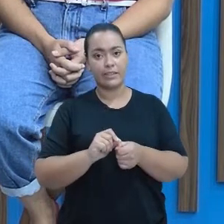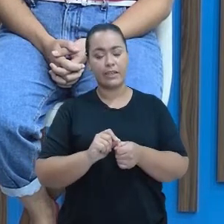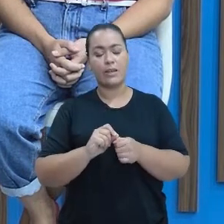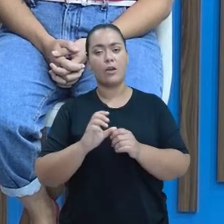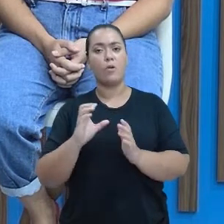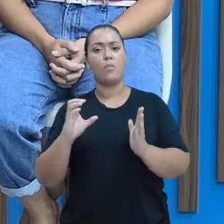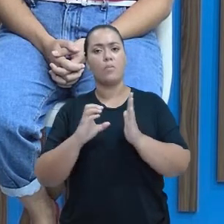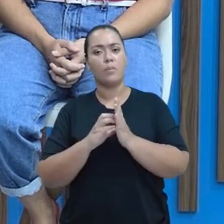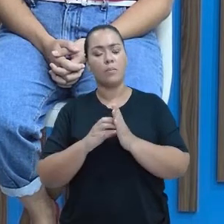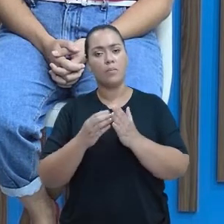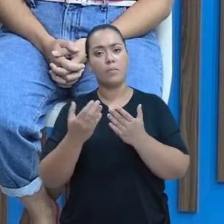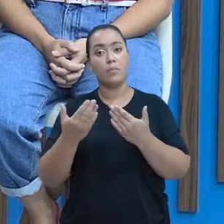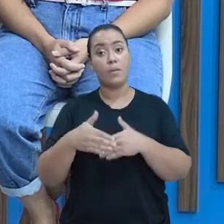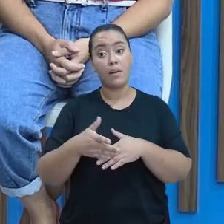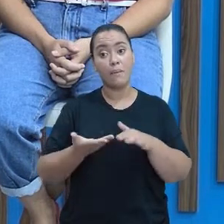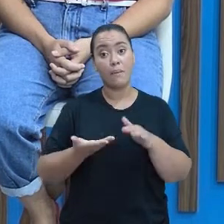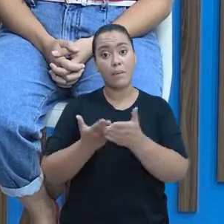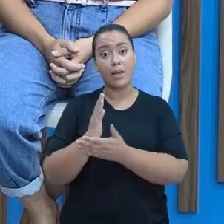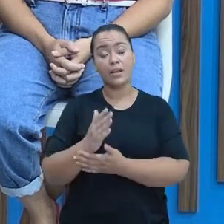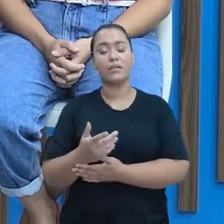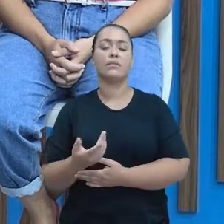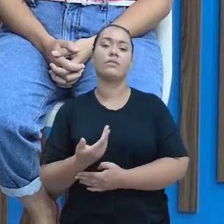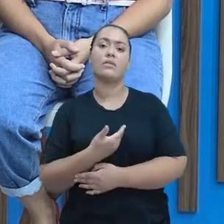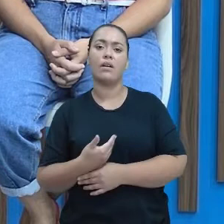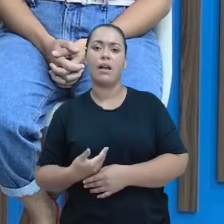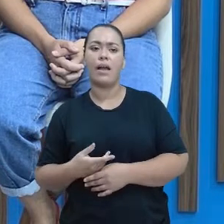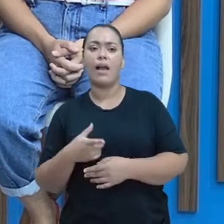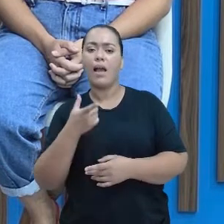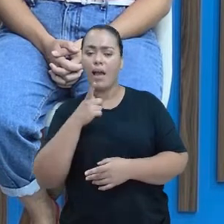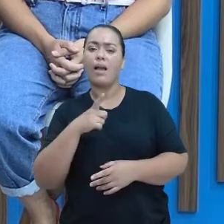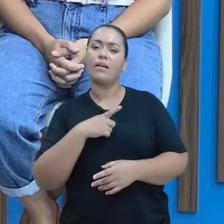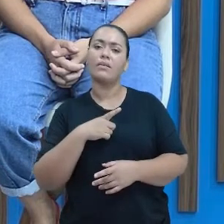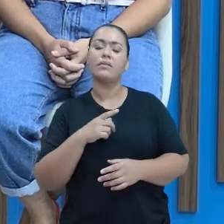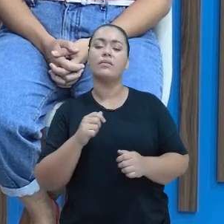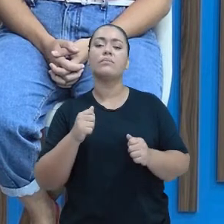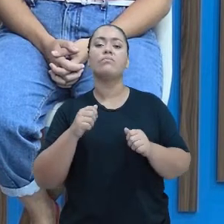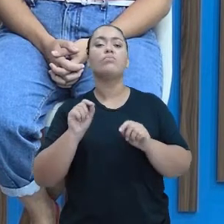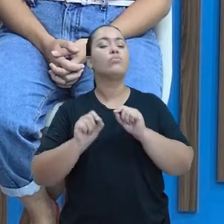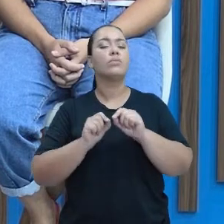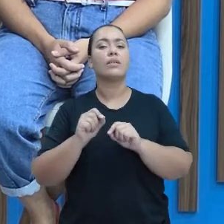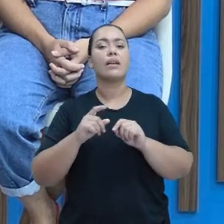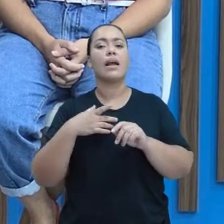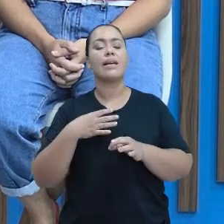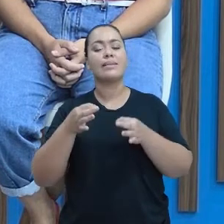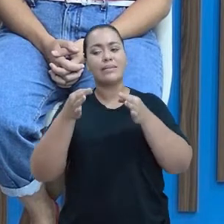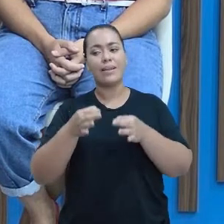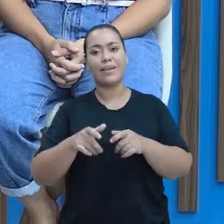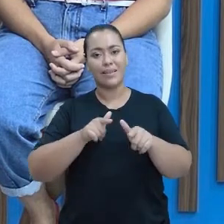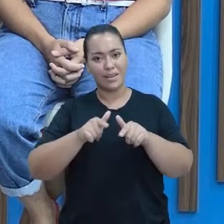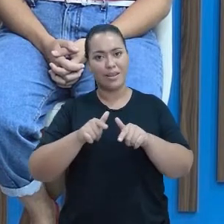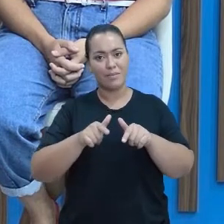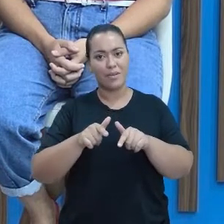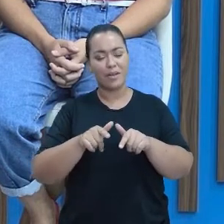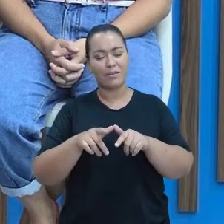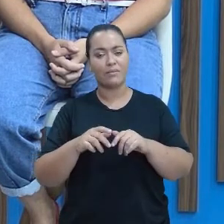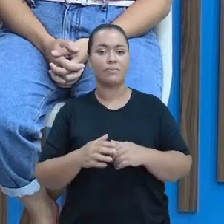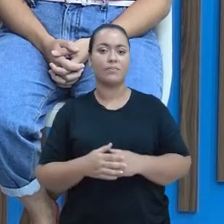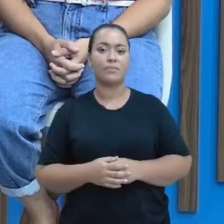concurso público, aí ele ganha uma certa estabilidade. Então, o trabalho ele